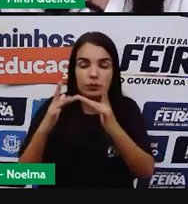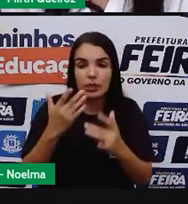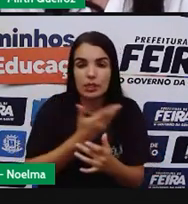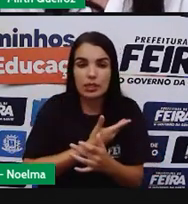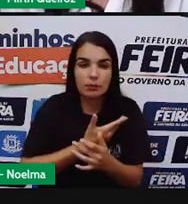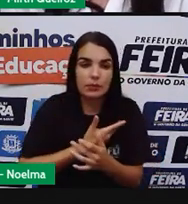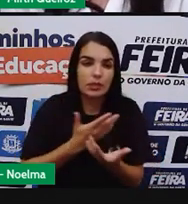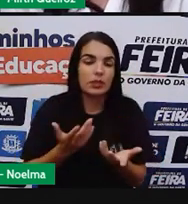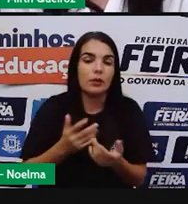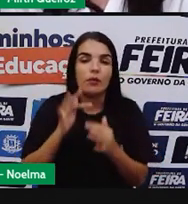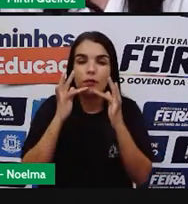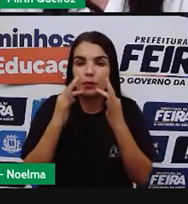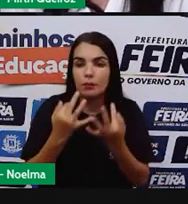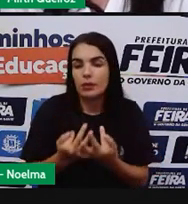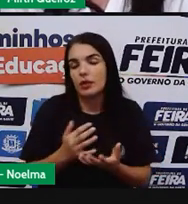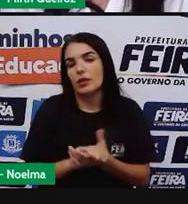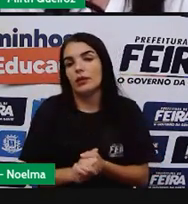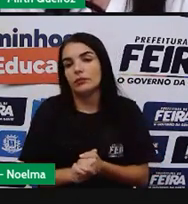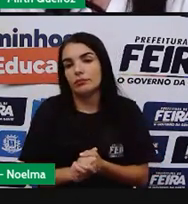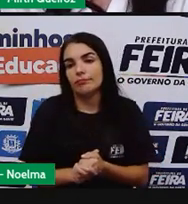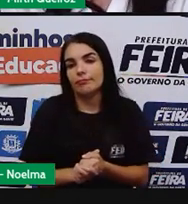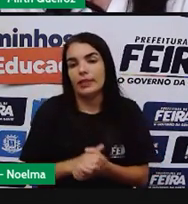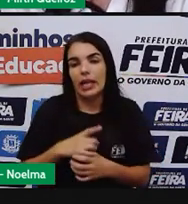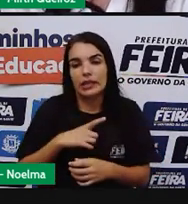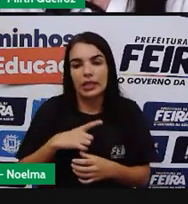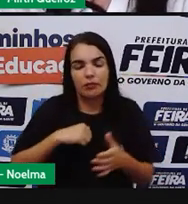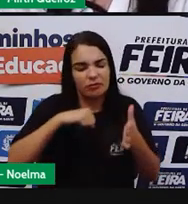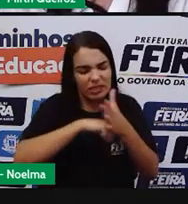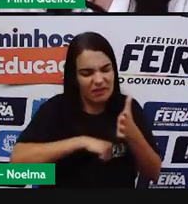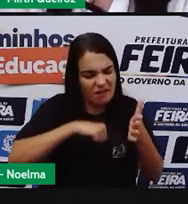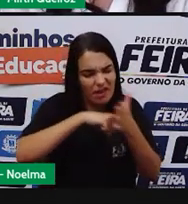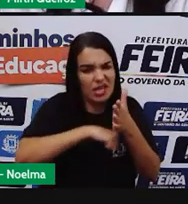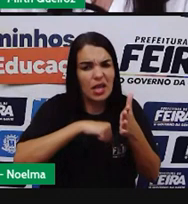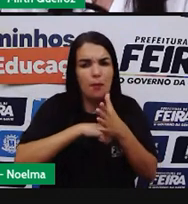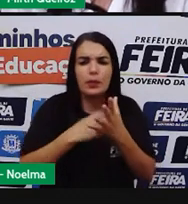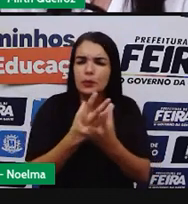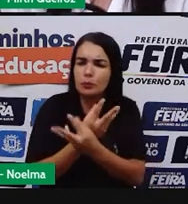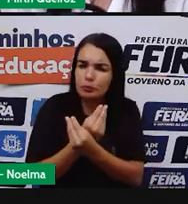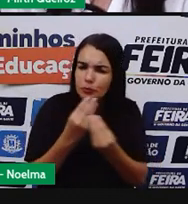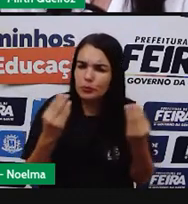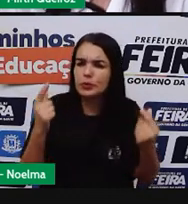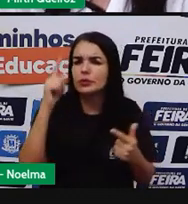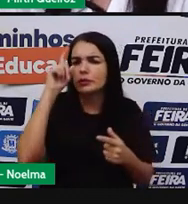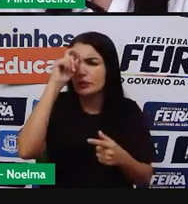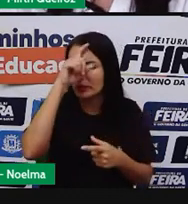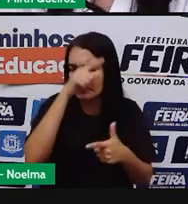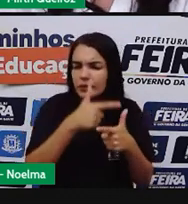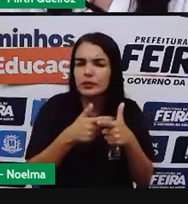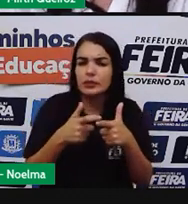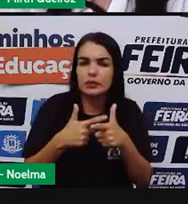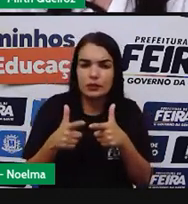poder. Pessoas que entraram em depressão. Então, nós enfrentamos muitos, muitos desafios.